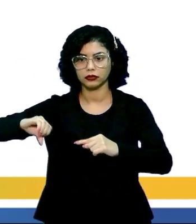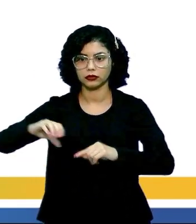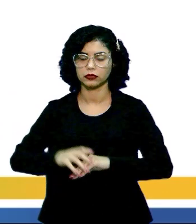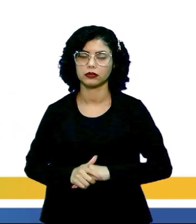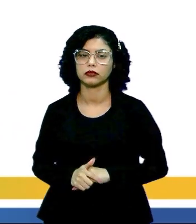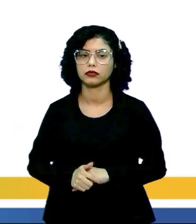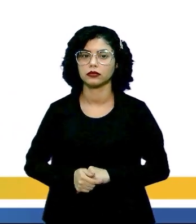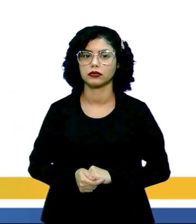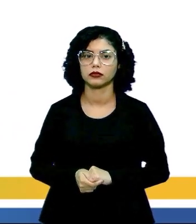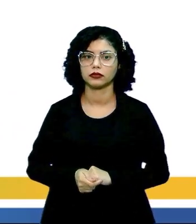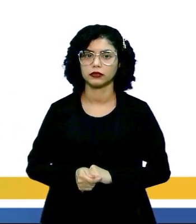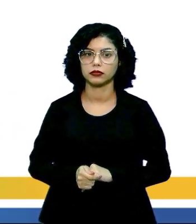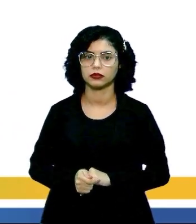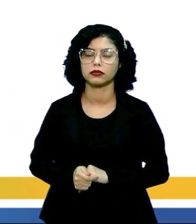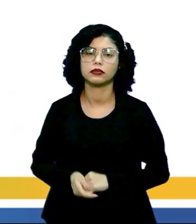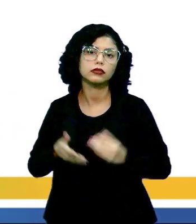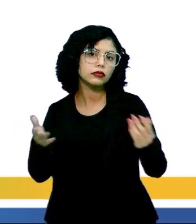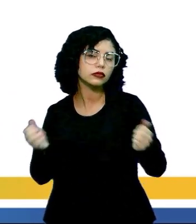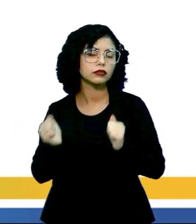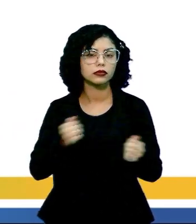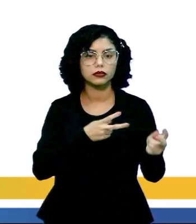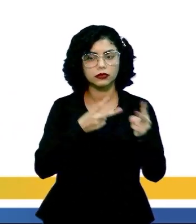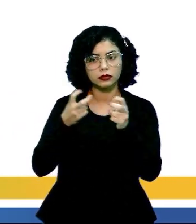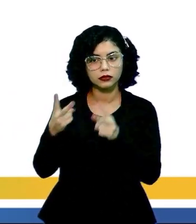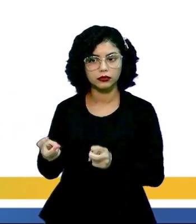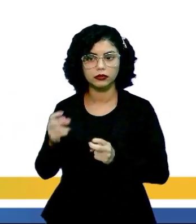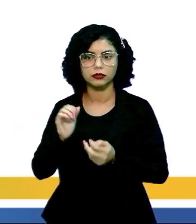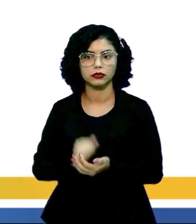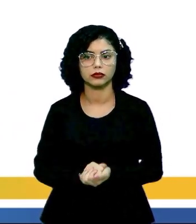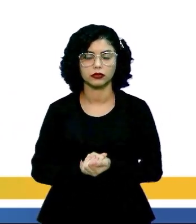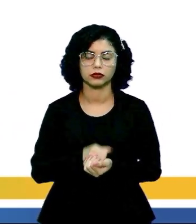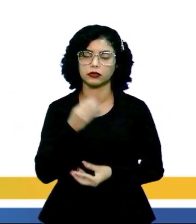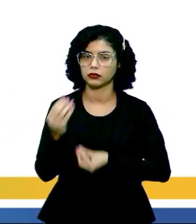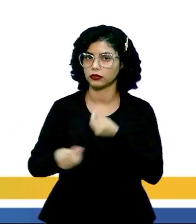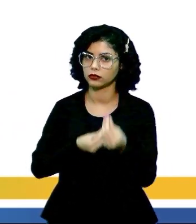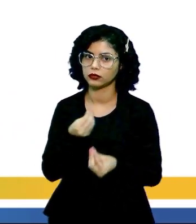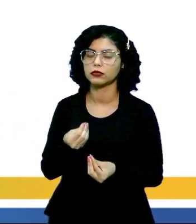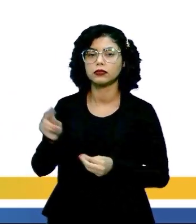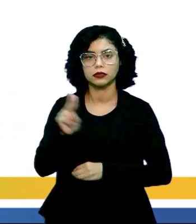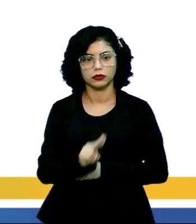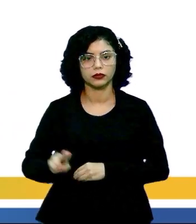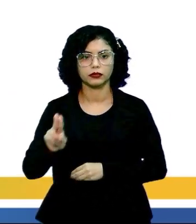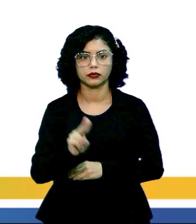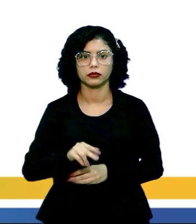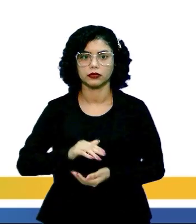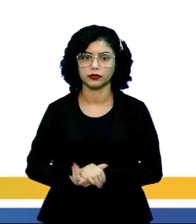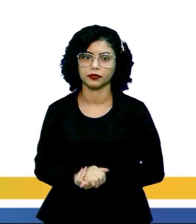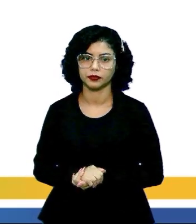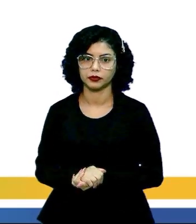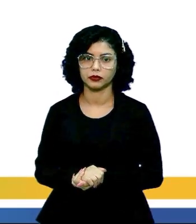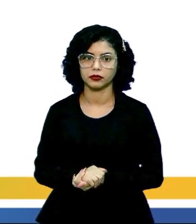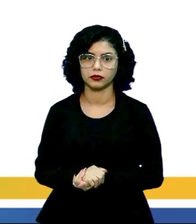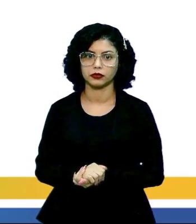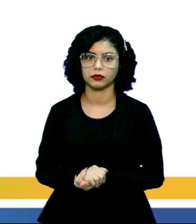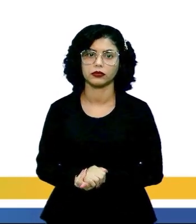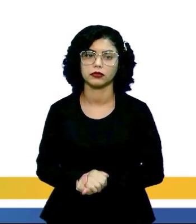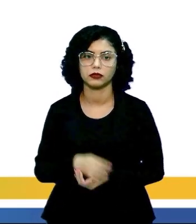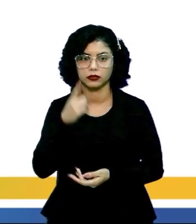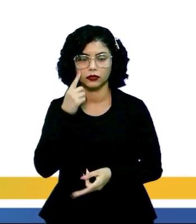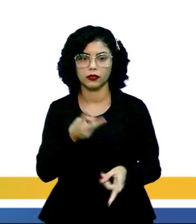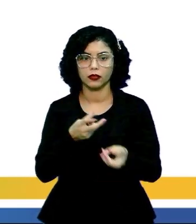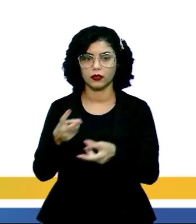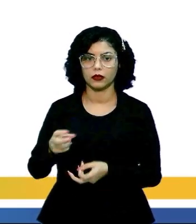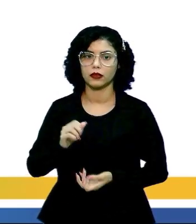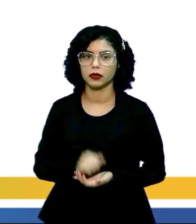menos 9. Então a gente pode observar como ele vai ser usado. Então vamos lá. Então observa